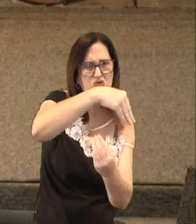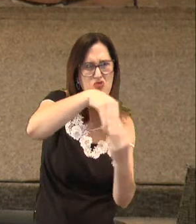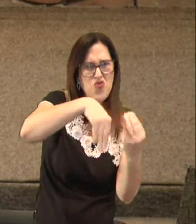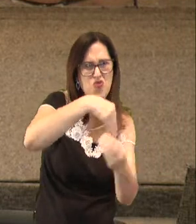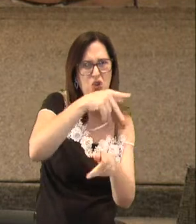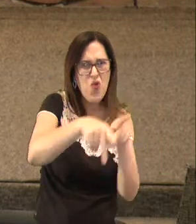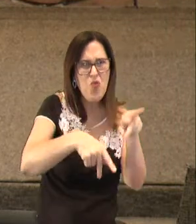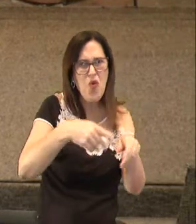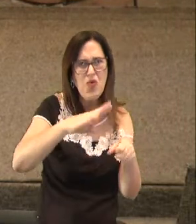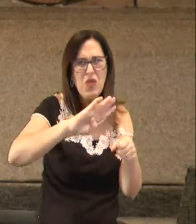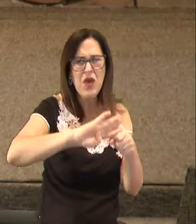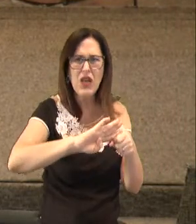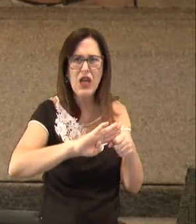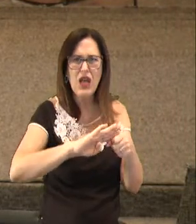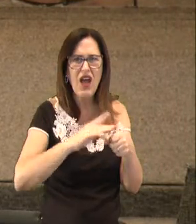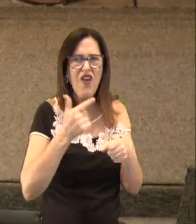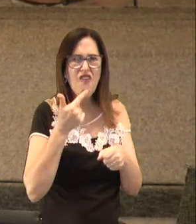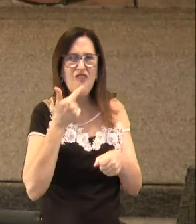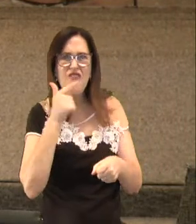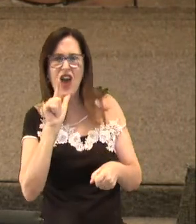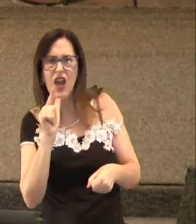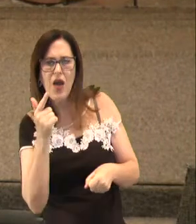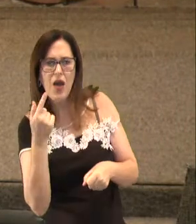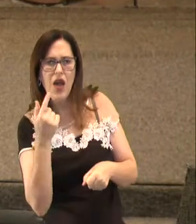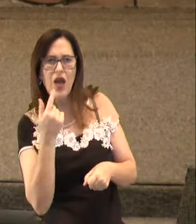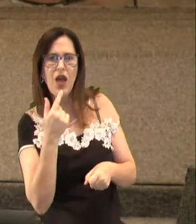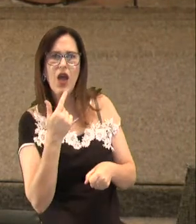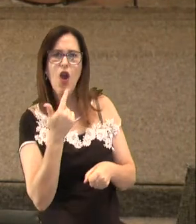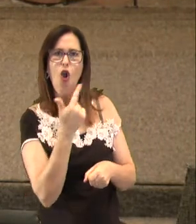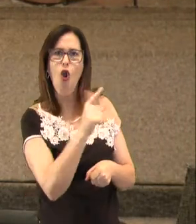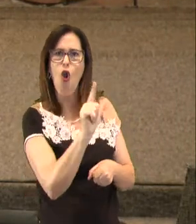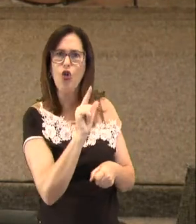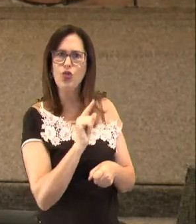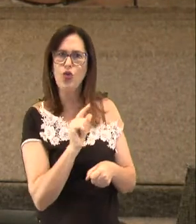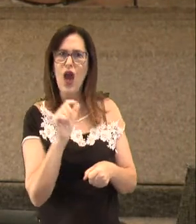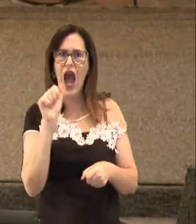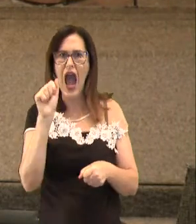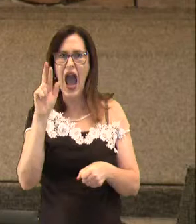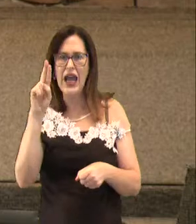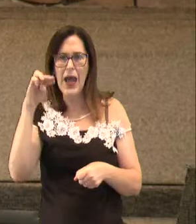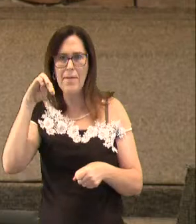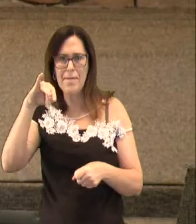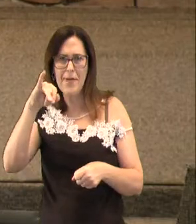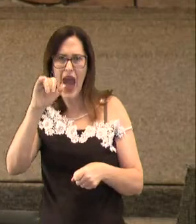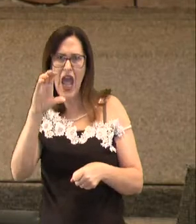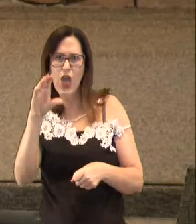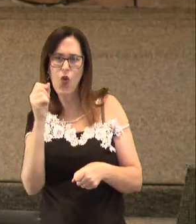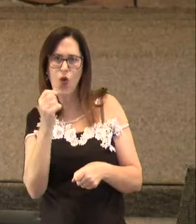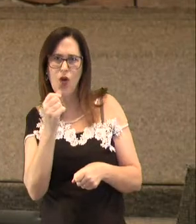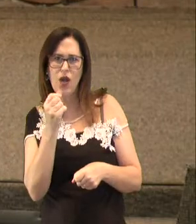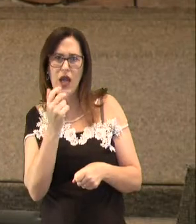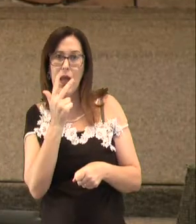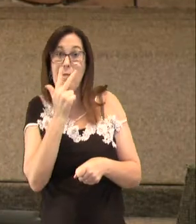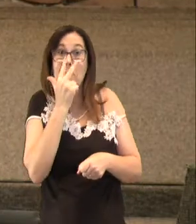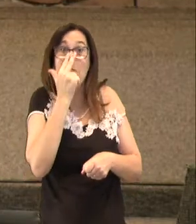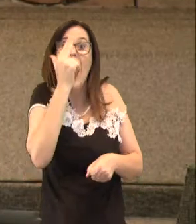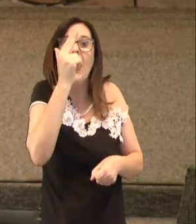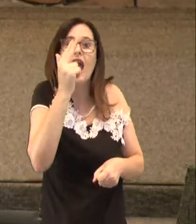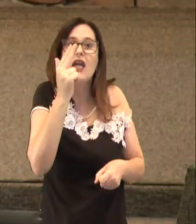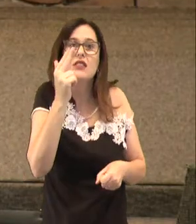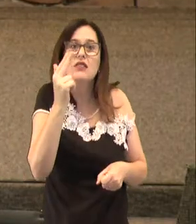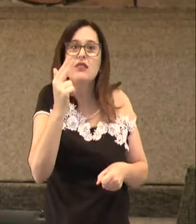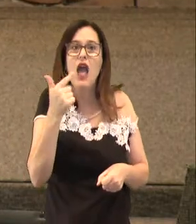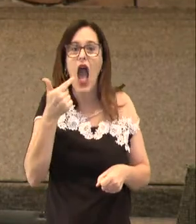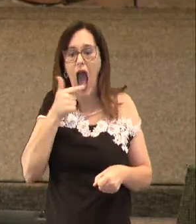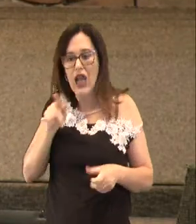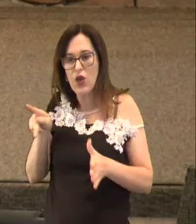Babilônia, passaram a falar o idioma aramaico, que é muito próximo, tem bastante proximidade com o idioma hebraico.